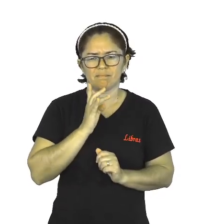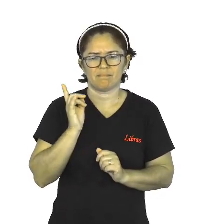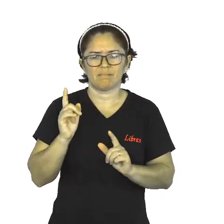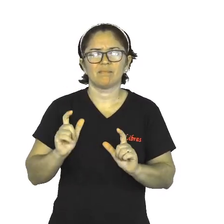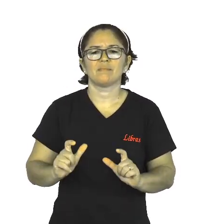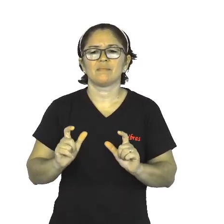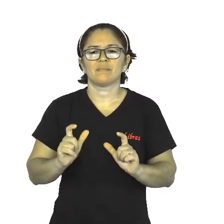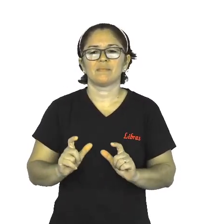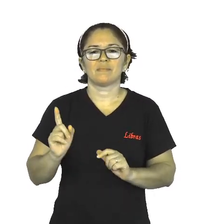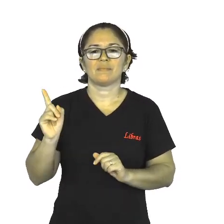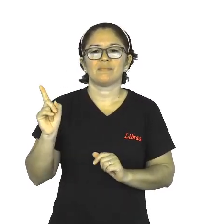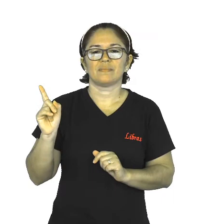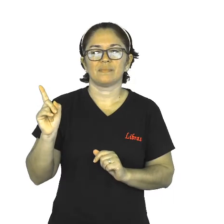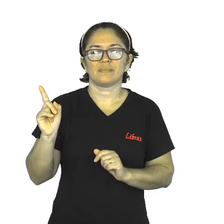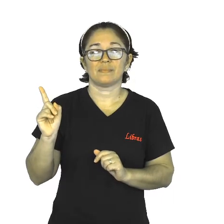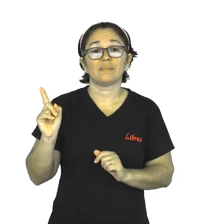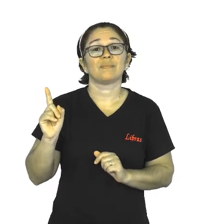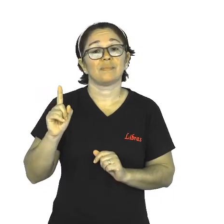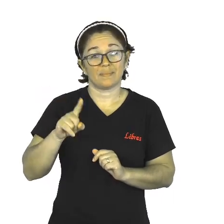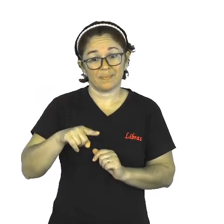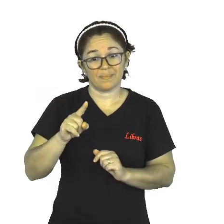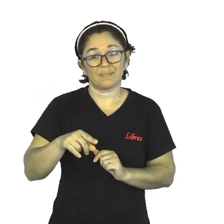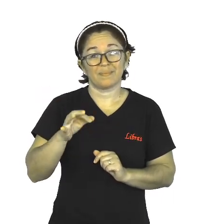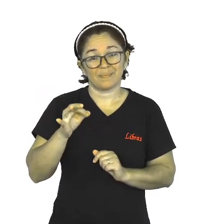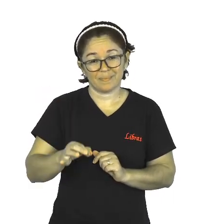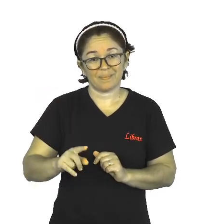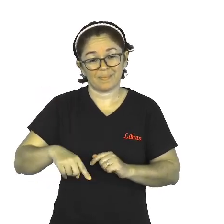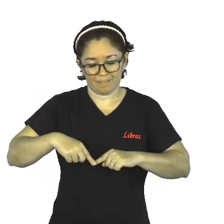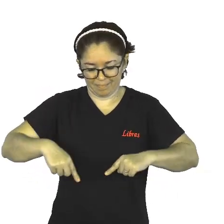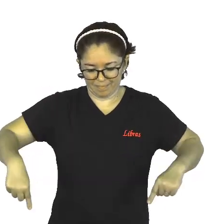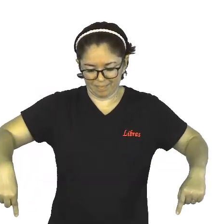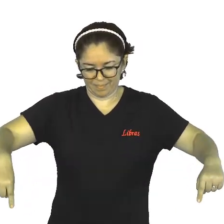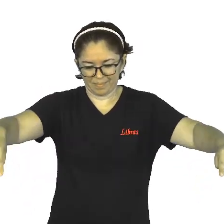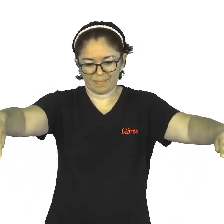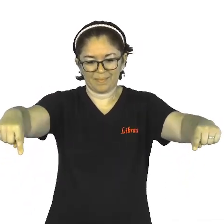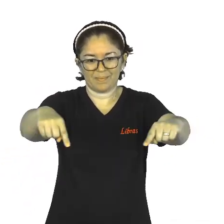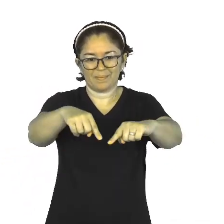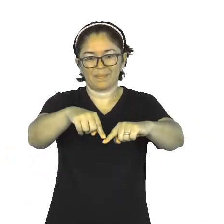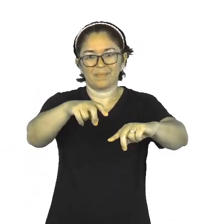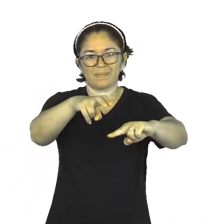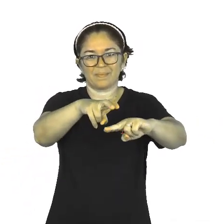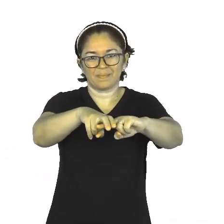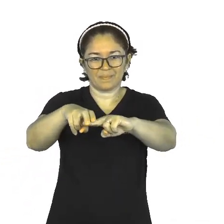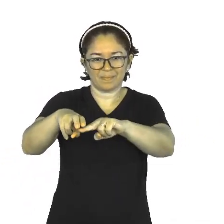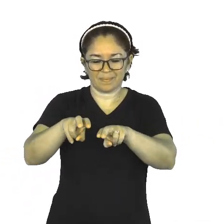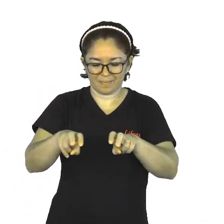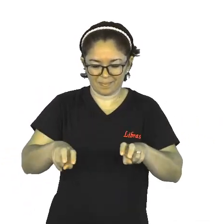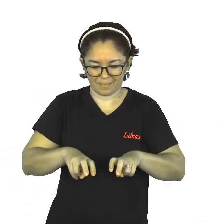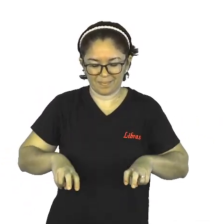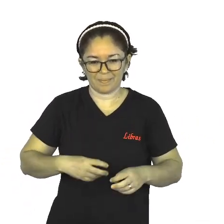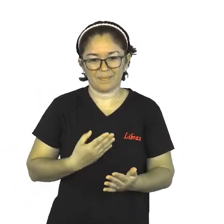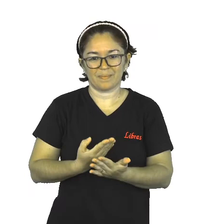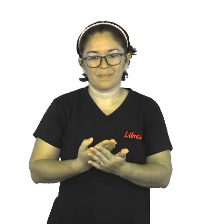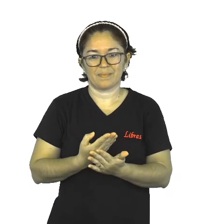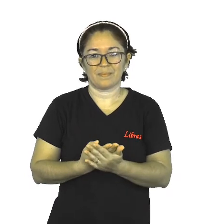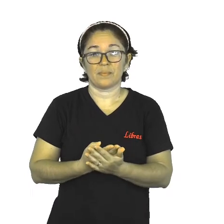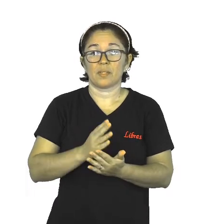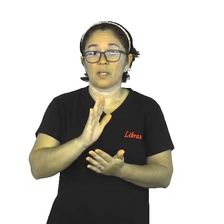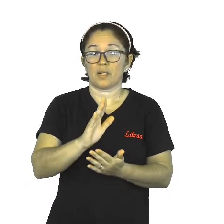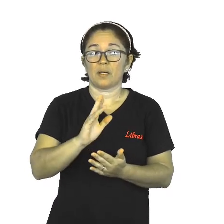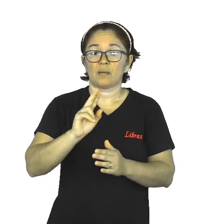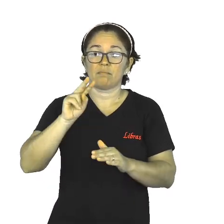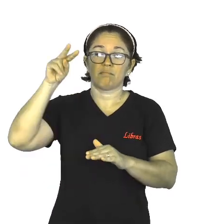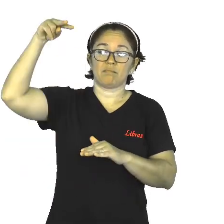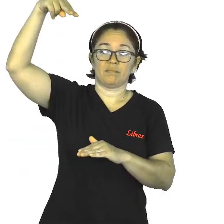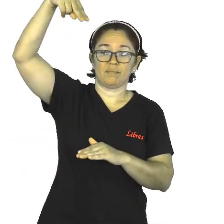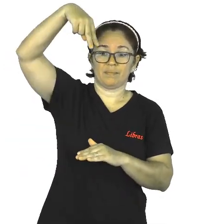espaço? Isso mesmo, é uma sala de aula, uma parte da sala de aula, só que vista de cima, não é